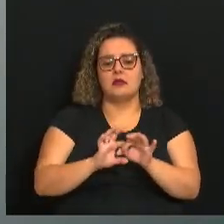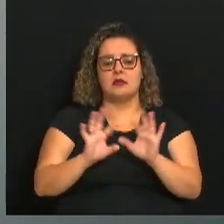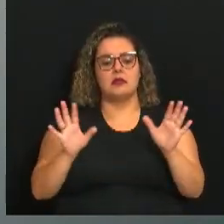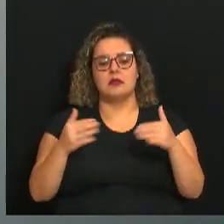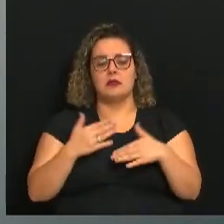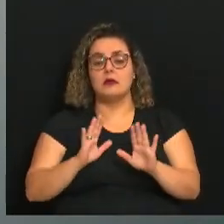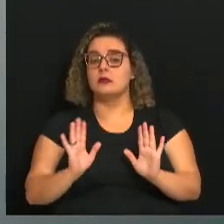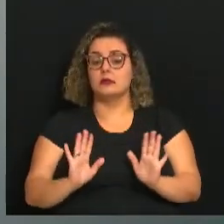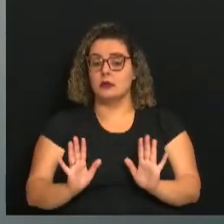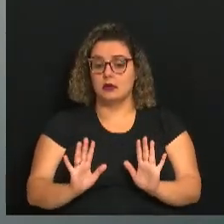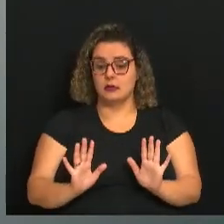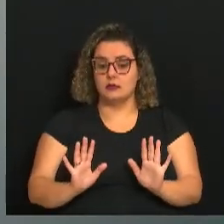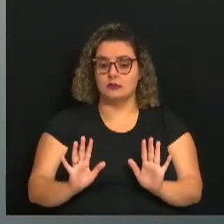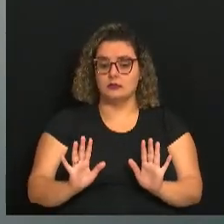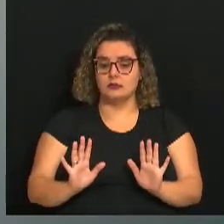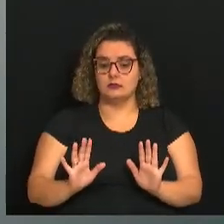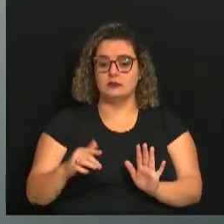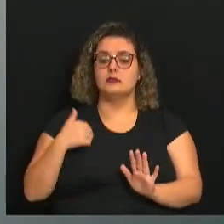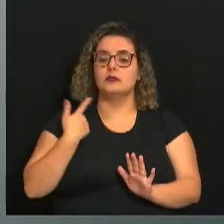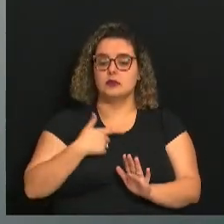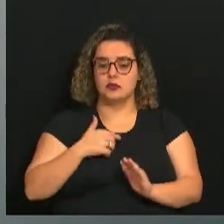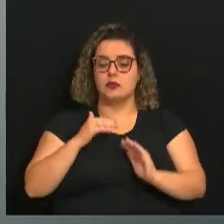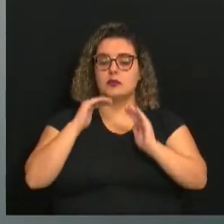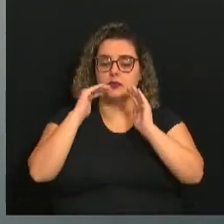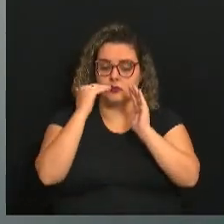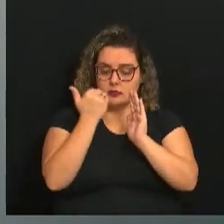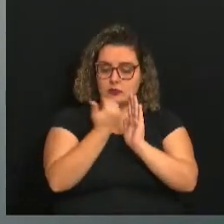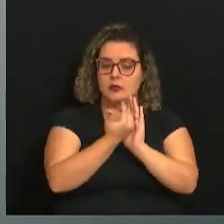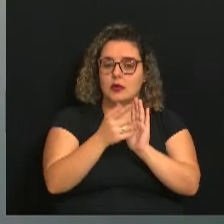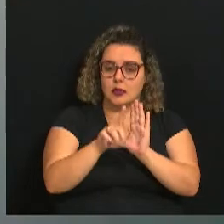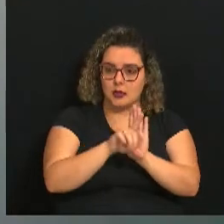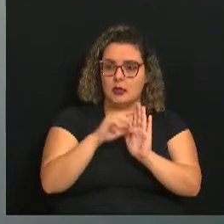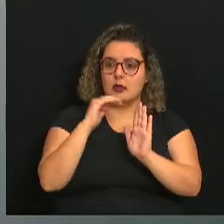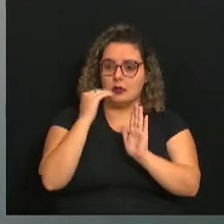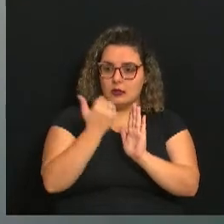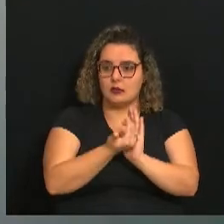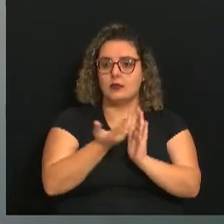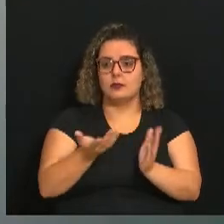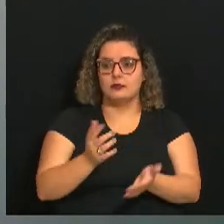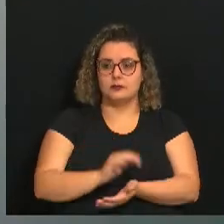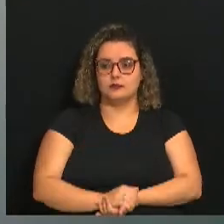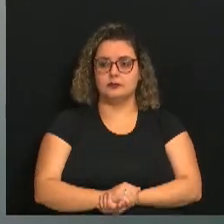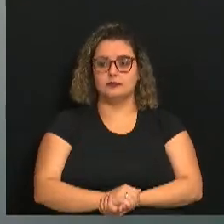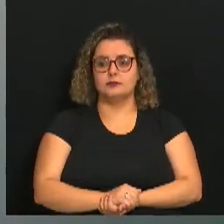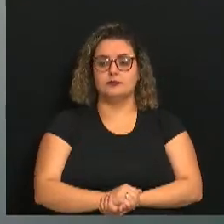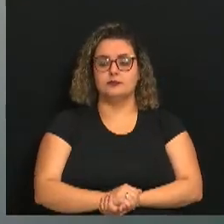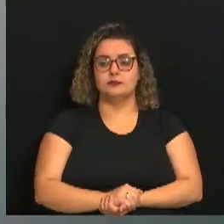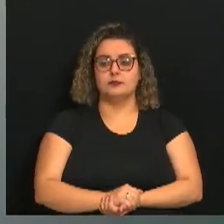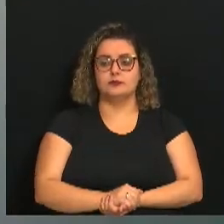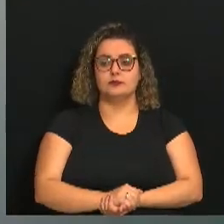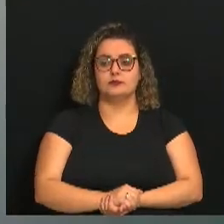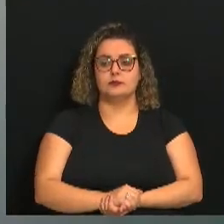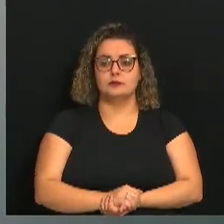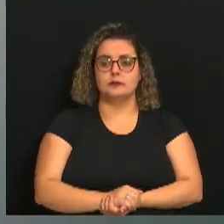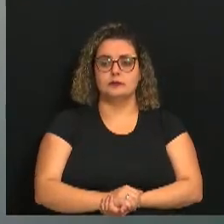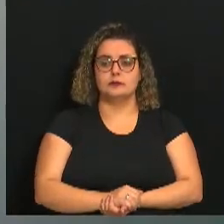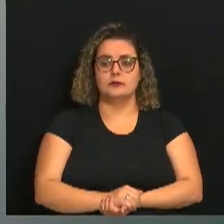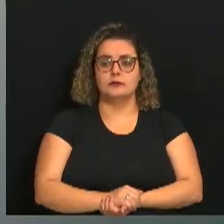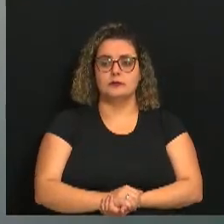feitas. Inicialmente, previsto no contrato, isso não é fato. Algum tipo de